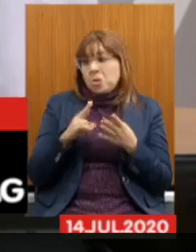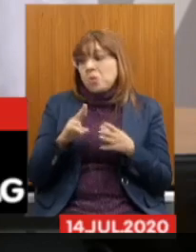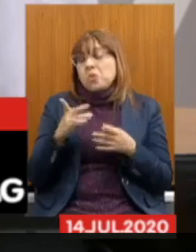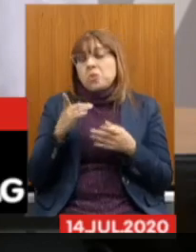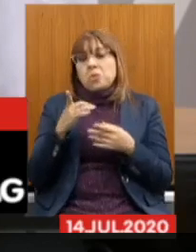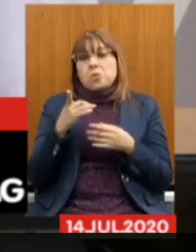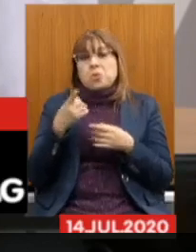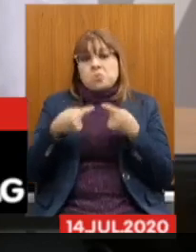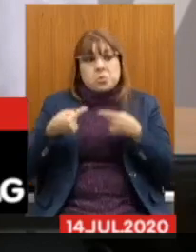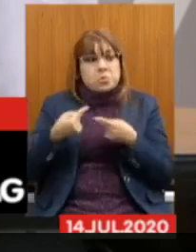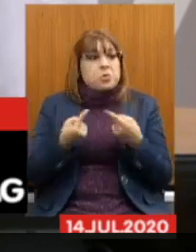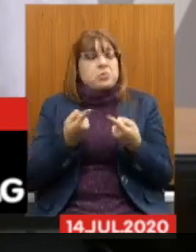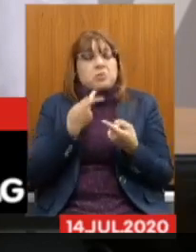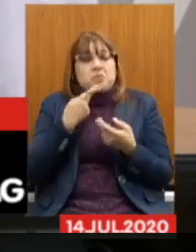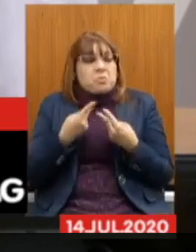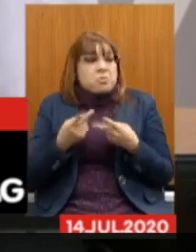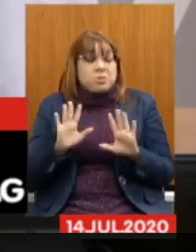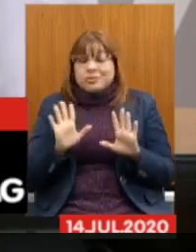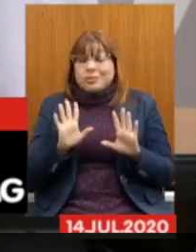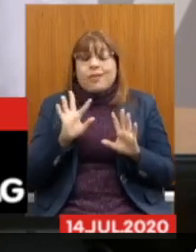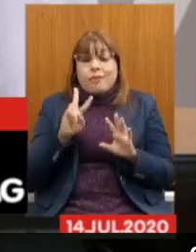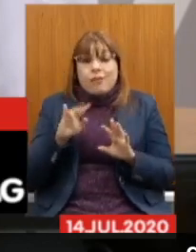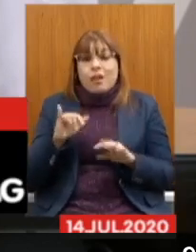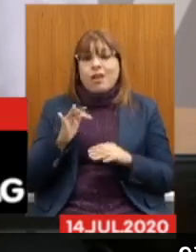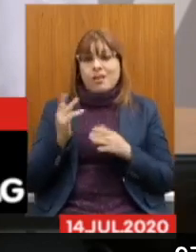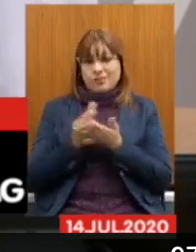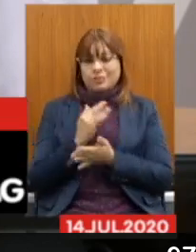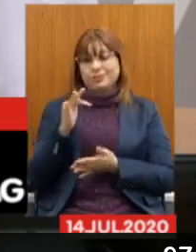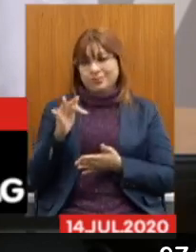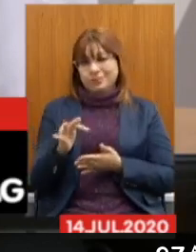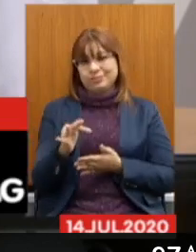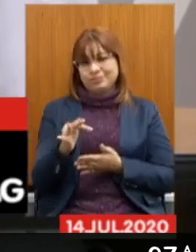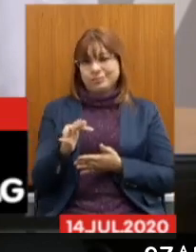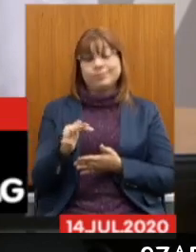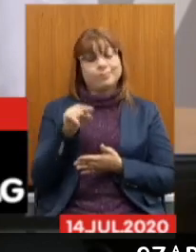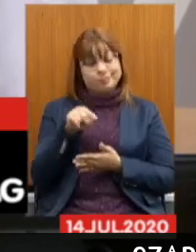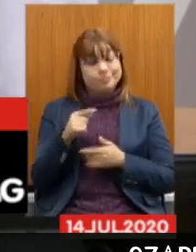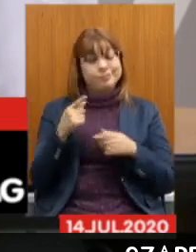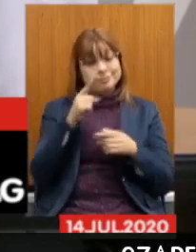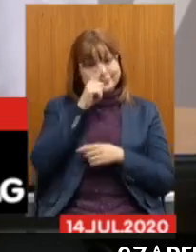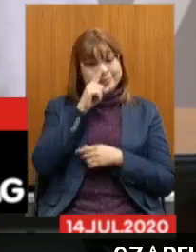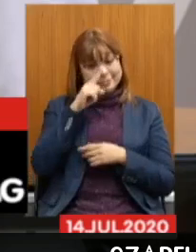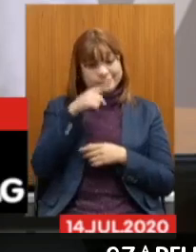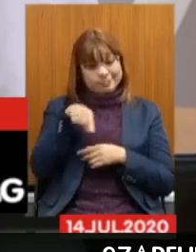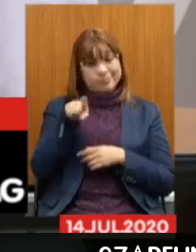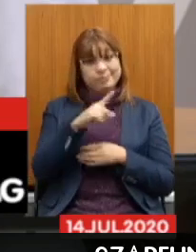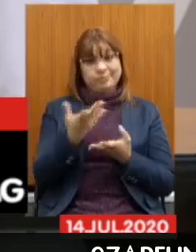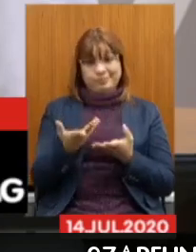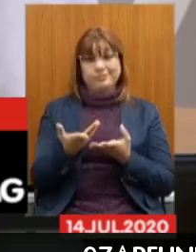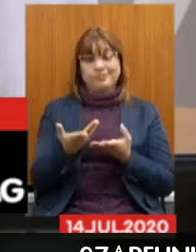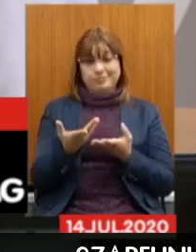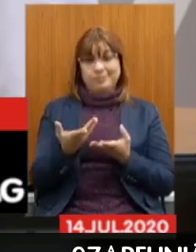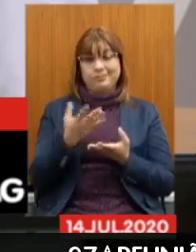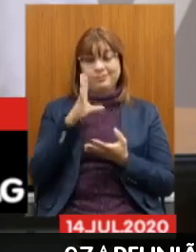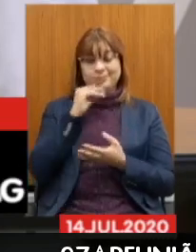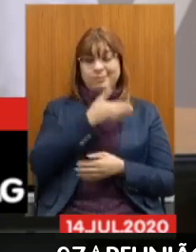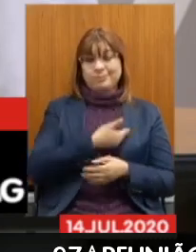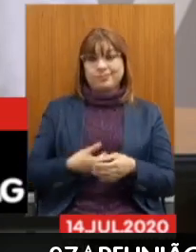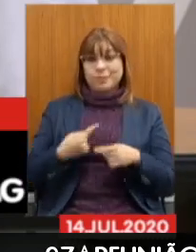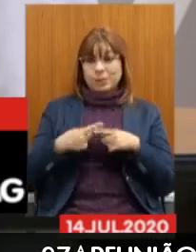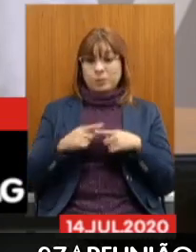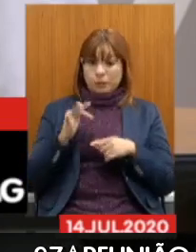uma armadilha para o servidor que, ao obter qualquer recomposição